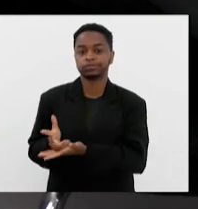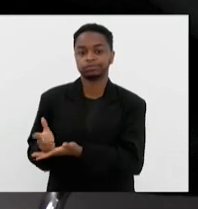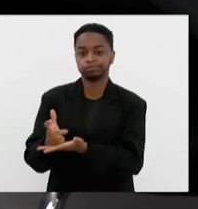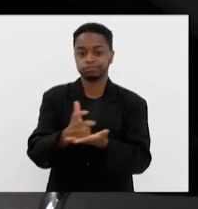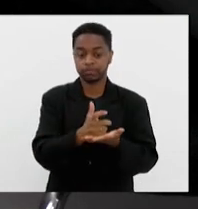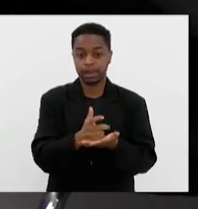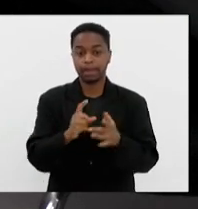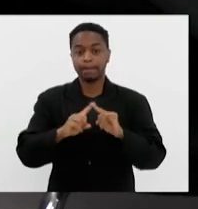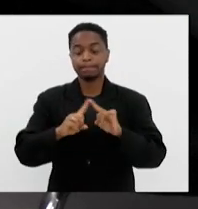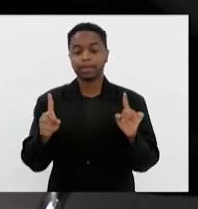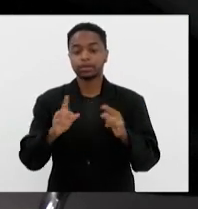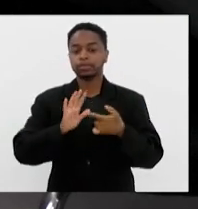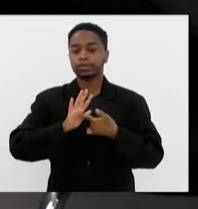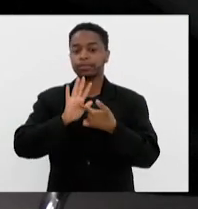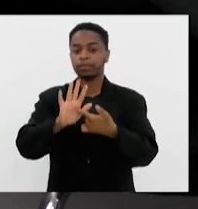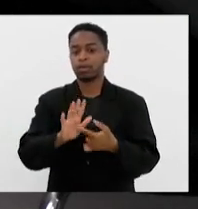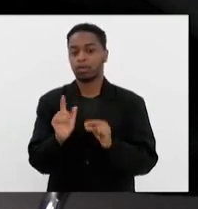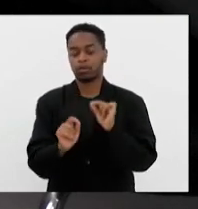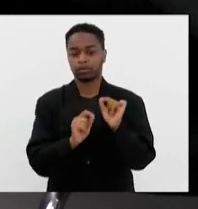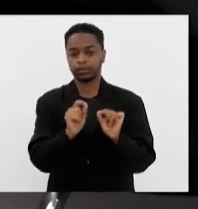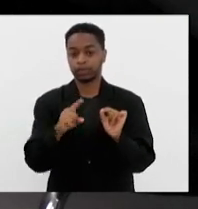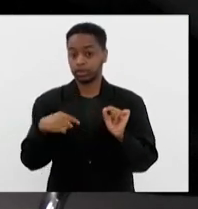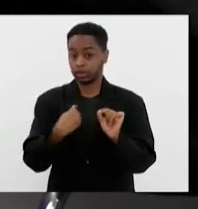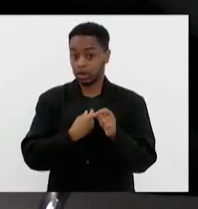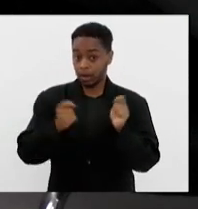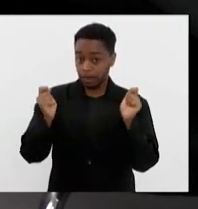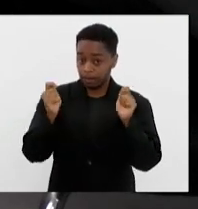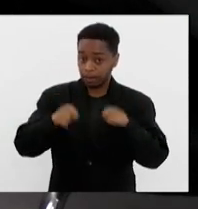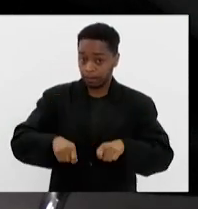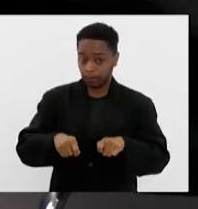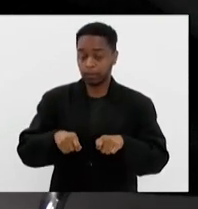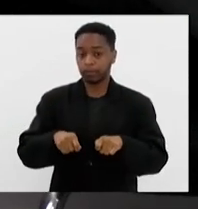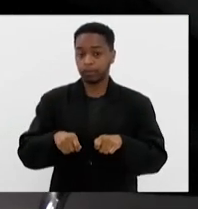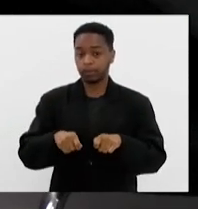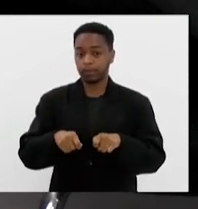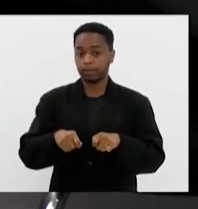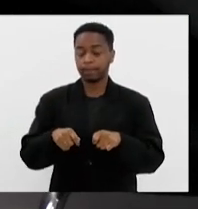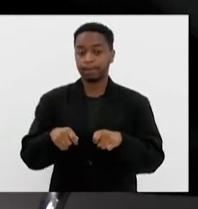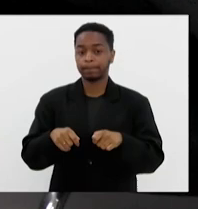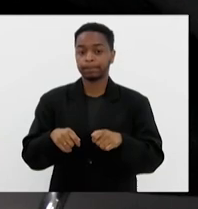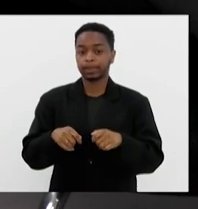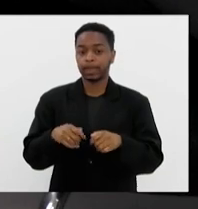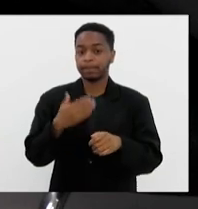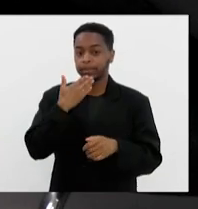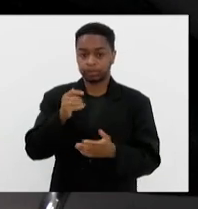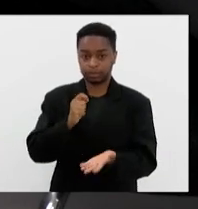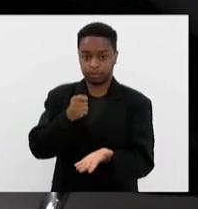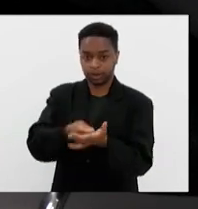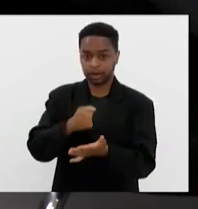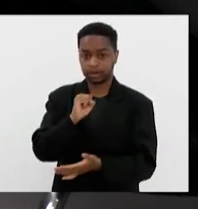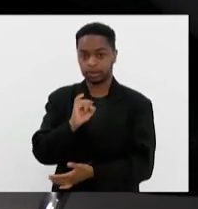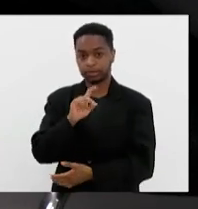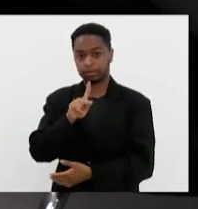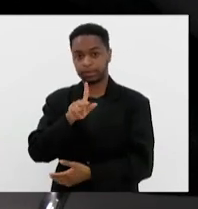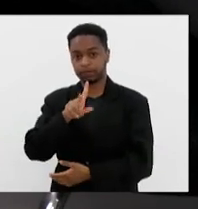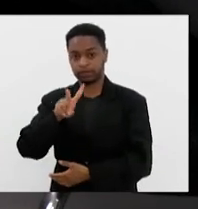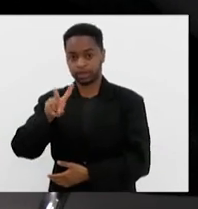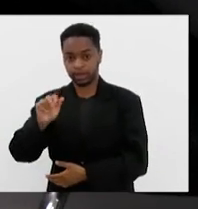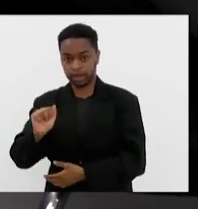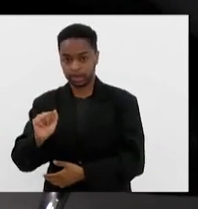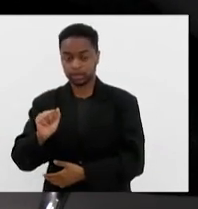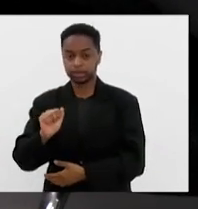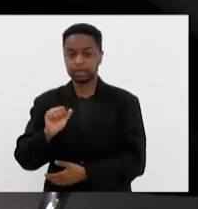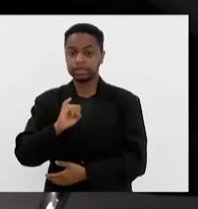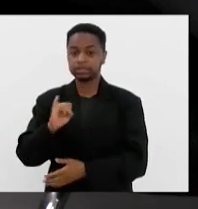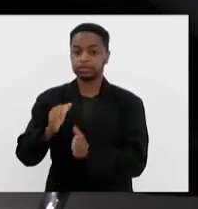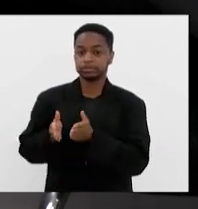ela explicita que nós podemos cobrar IPVA de